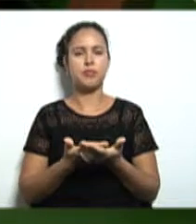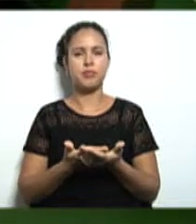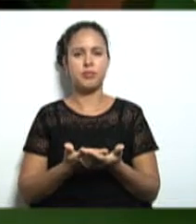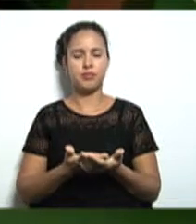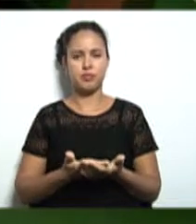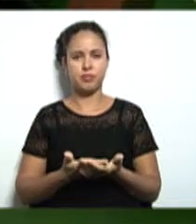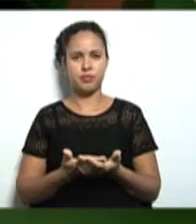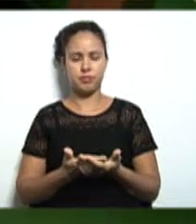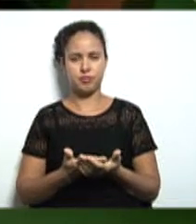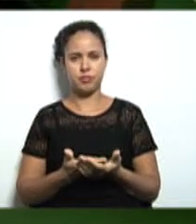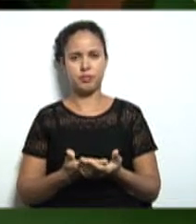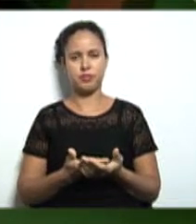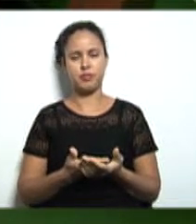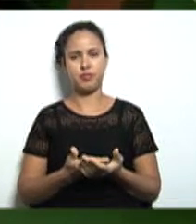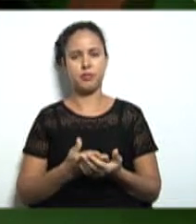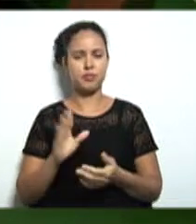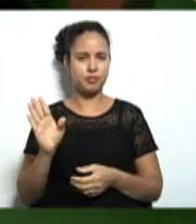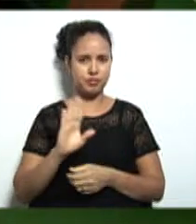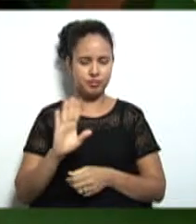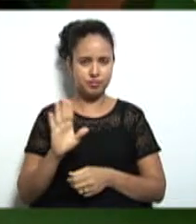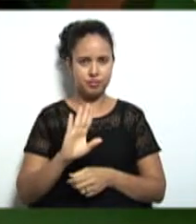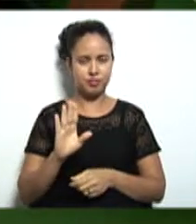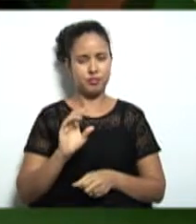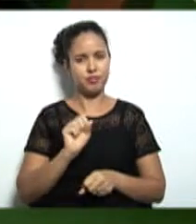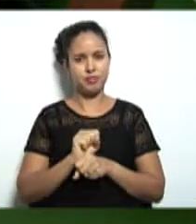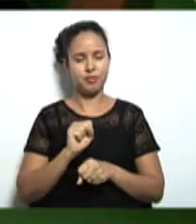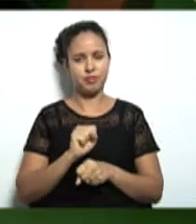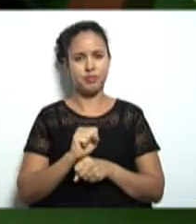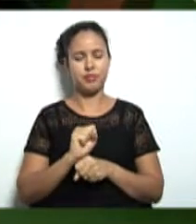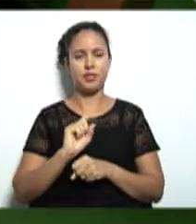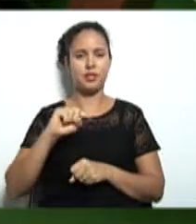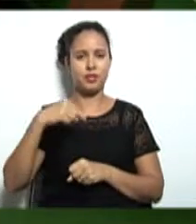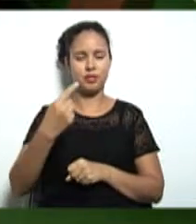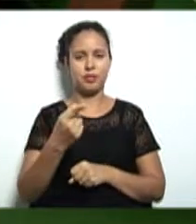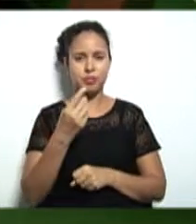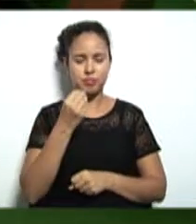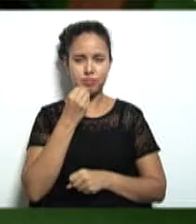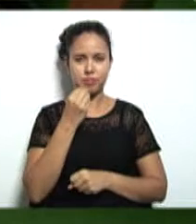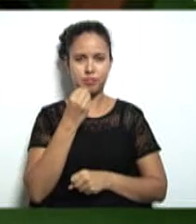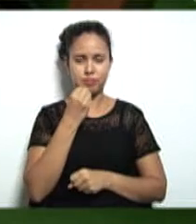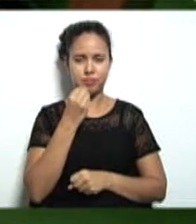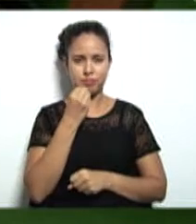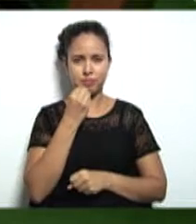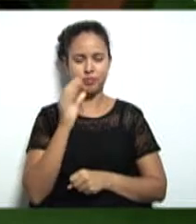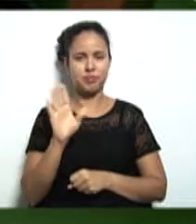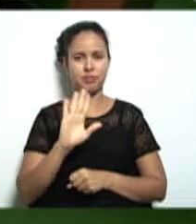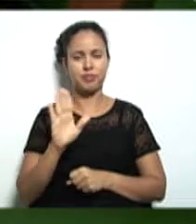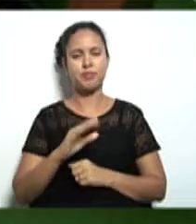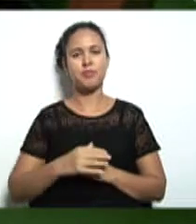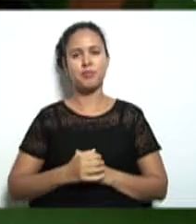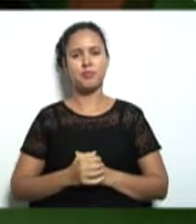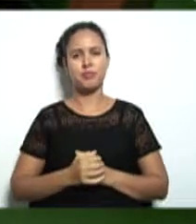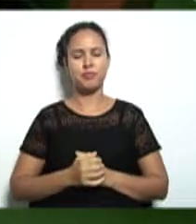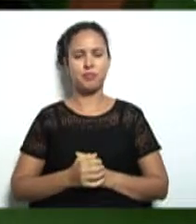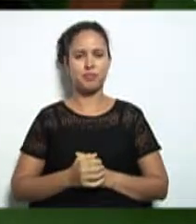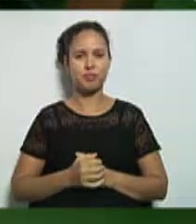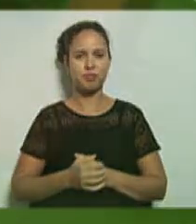Então, a gente se despede. Até uma próxima oportunidade. Até mais. Até mais.